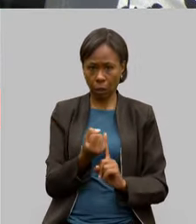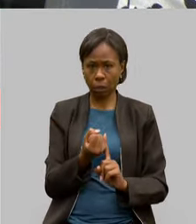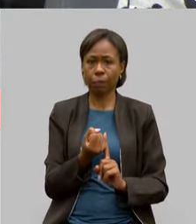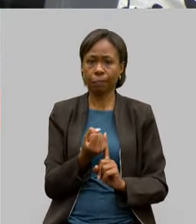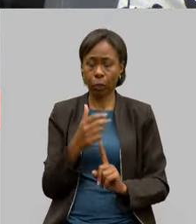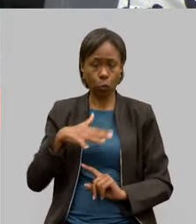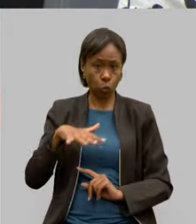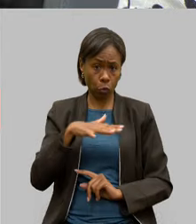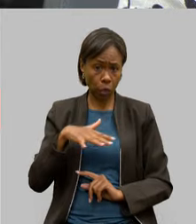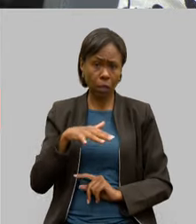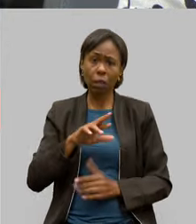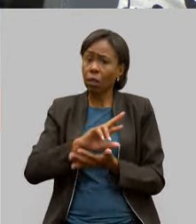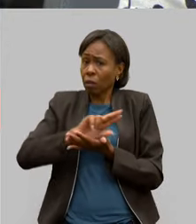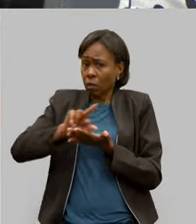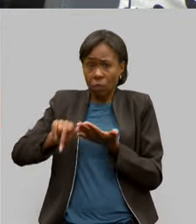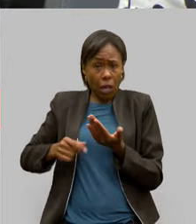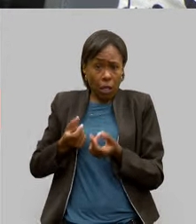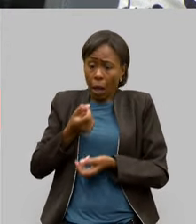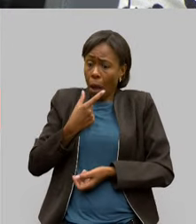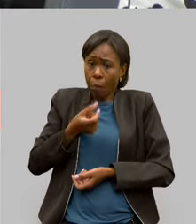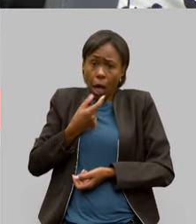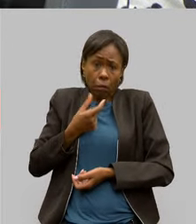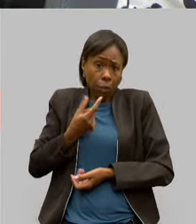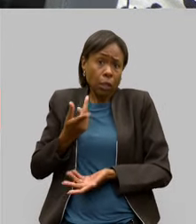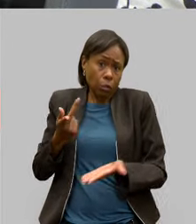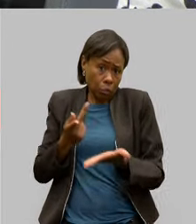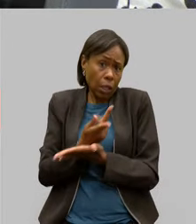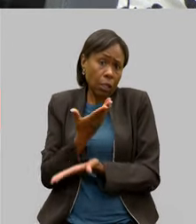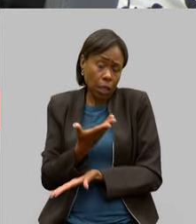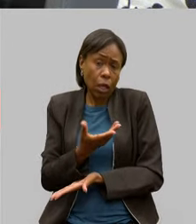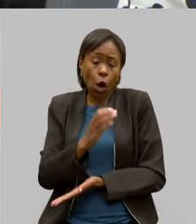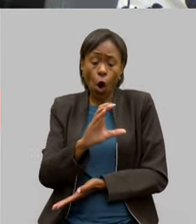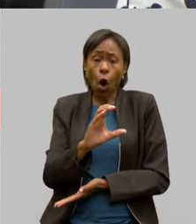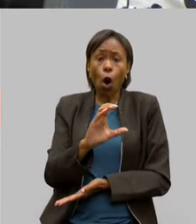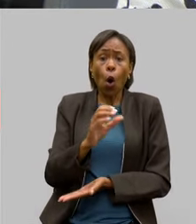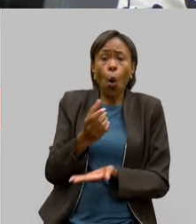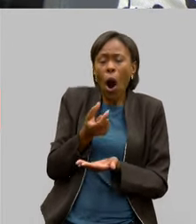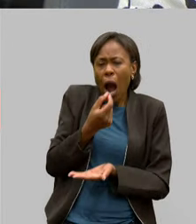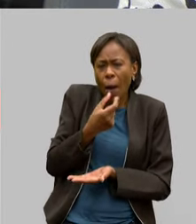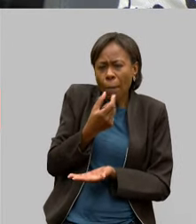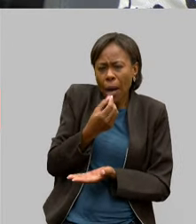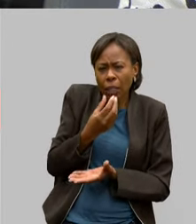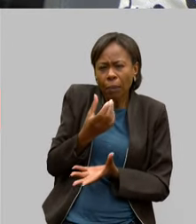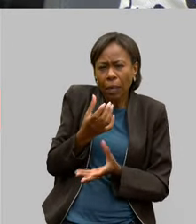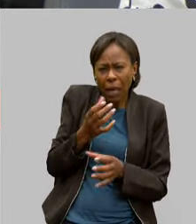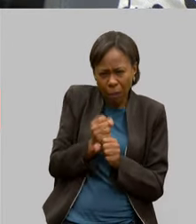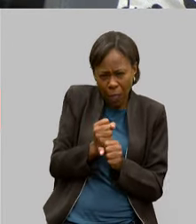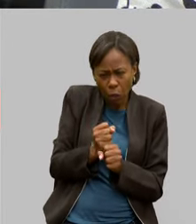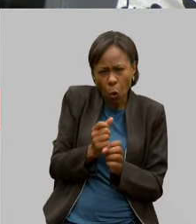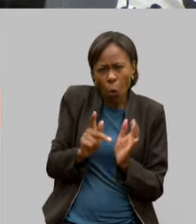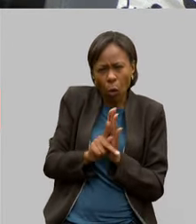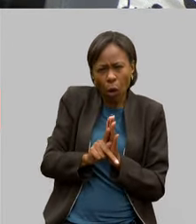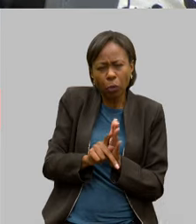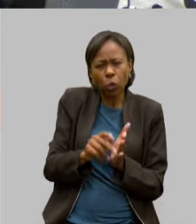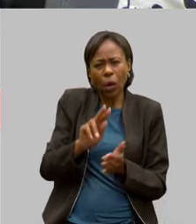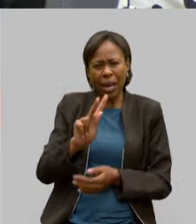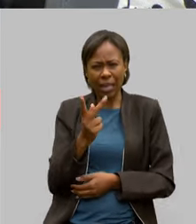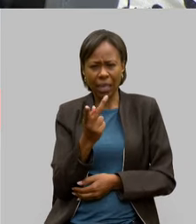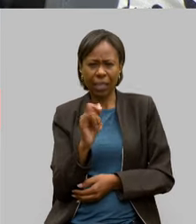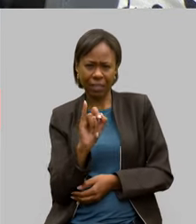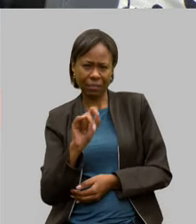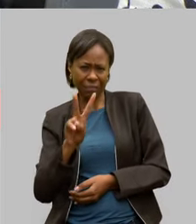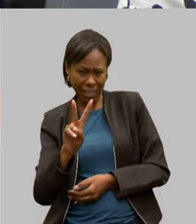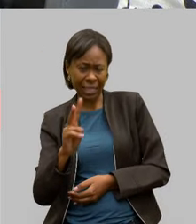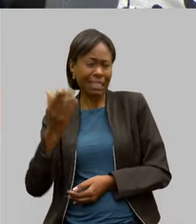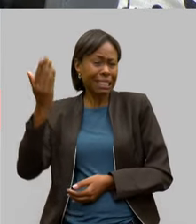a vários medicamentos né Foi sim em relação ao Coquetel HIV que nós tivemos lá atrás uma discussão imensa e a